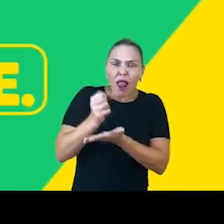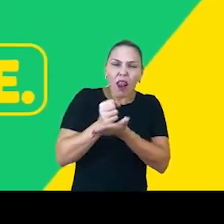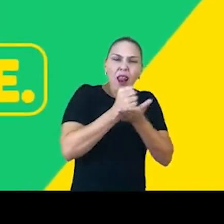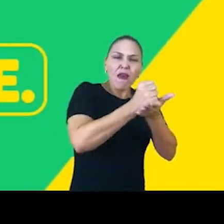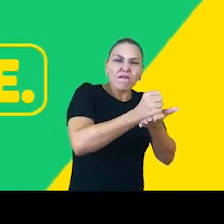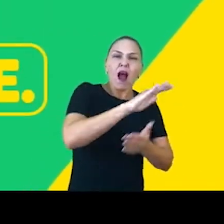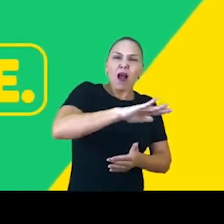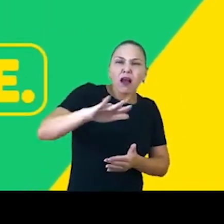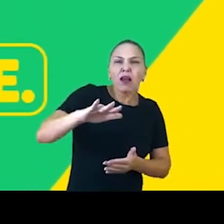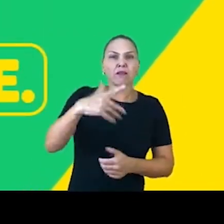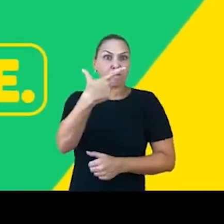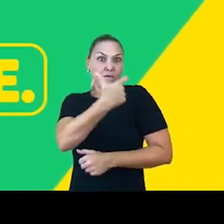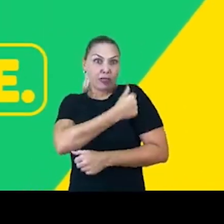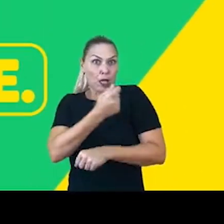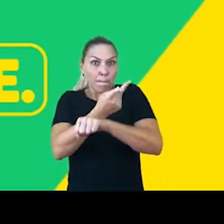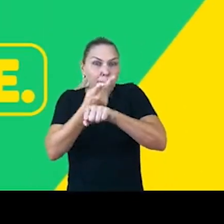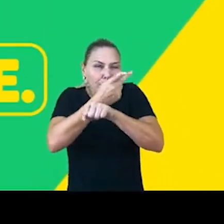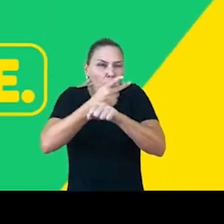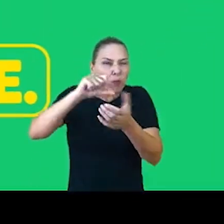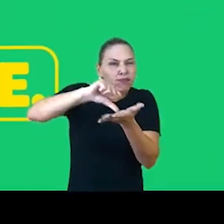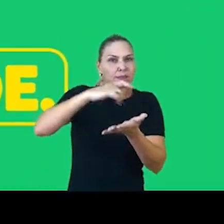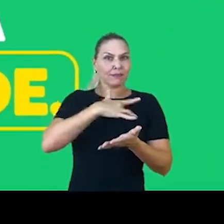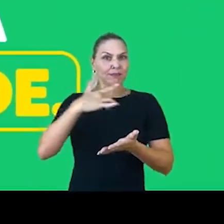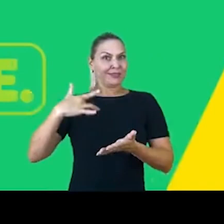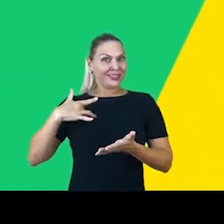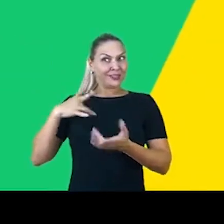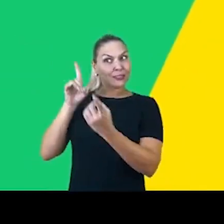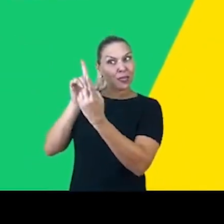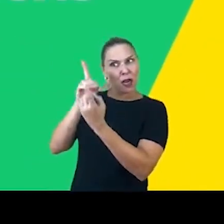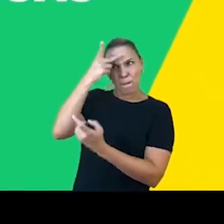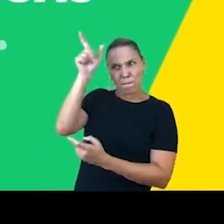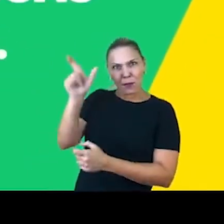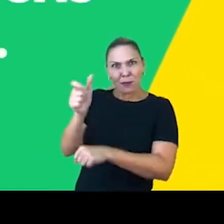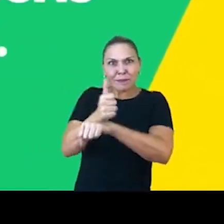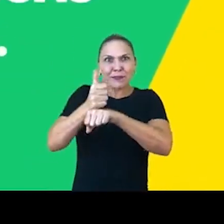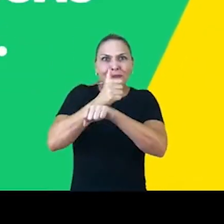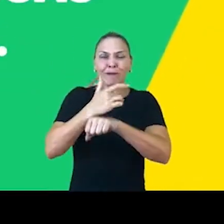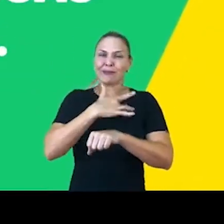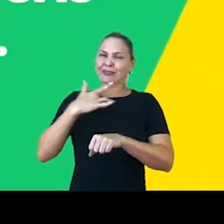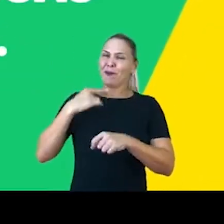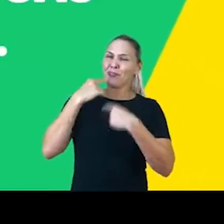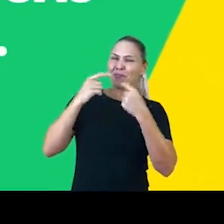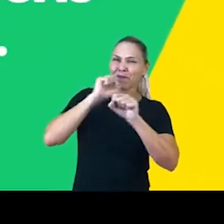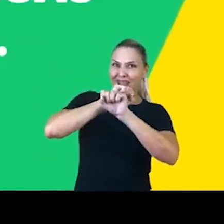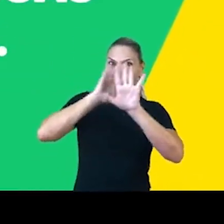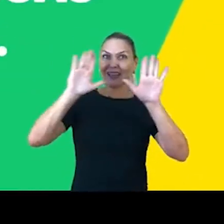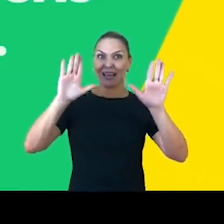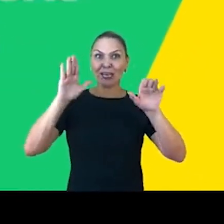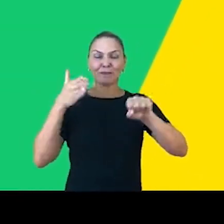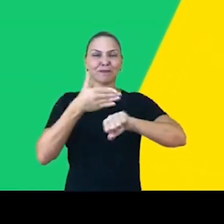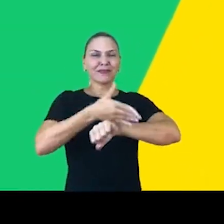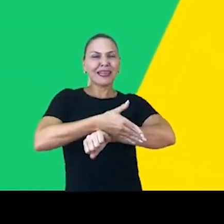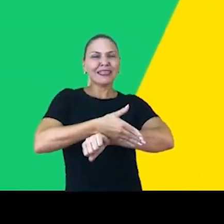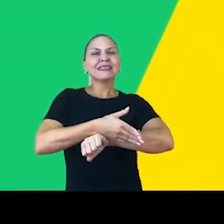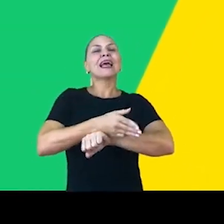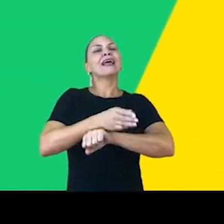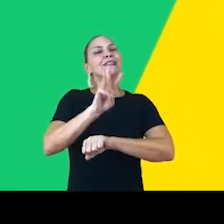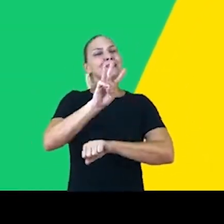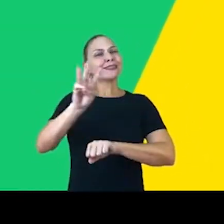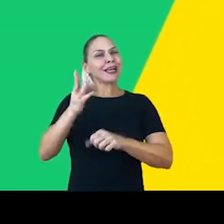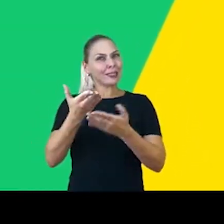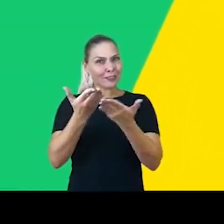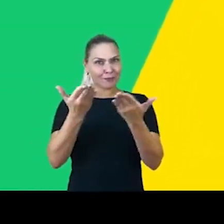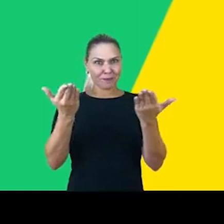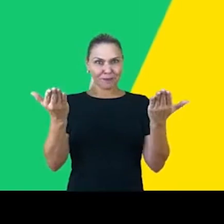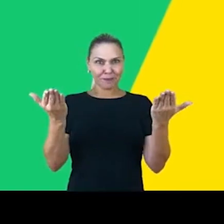estimativa do Ministério da Saúde é que esse novo conjunto de doses seja distribuído para os estados até quarta-feira. Após a